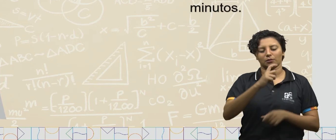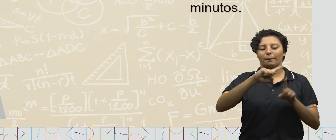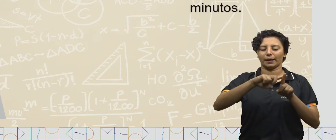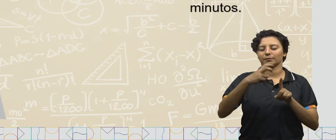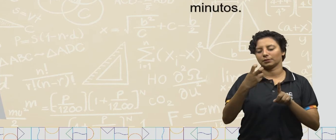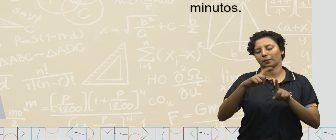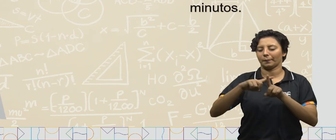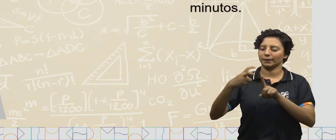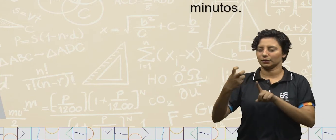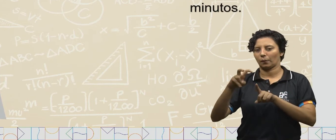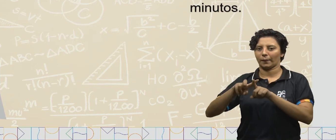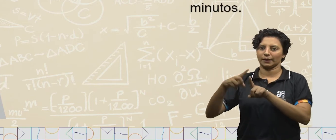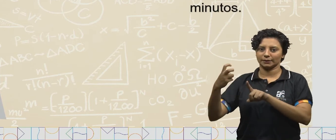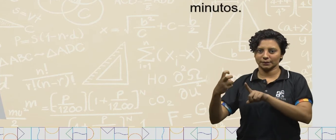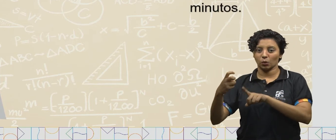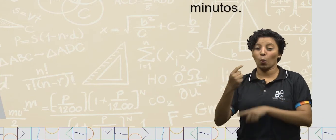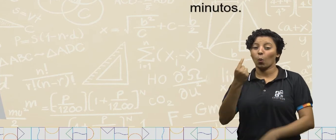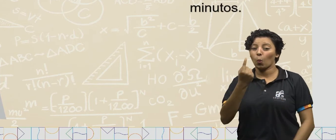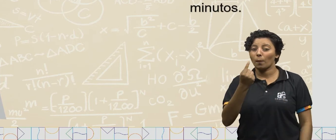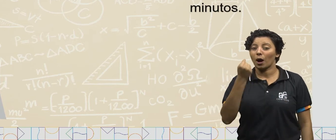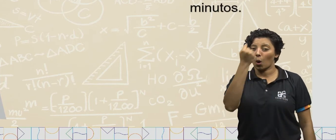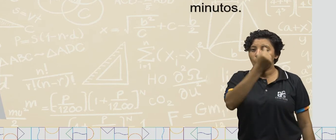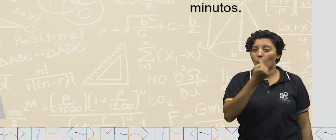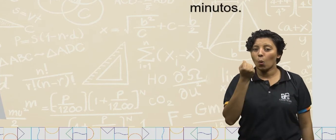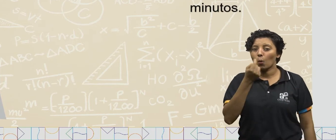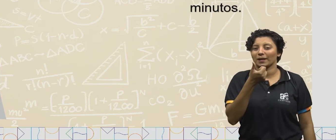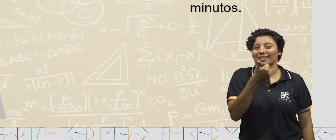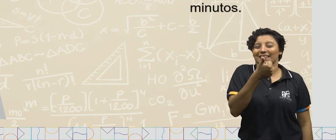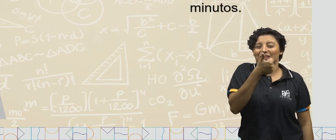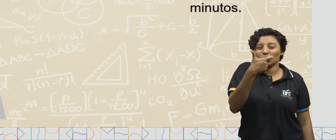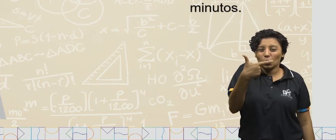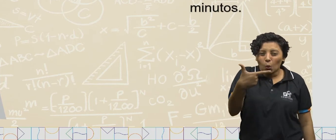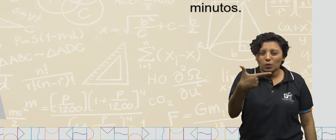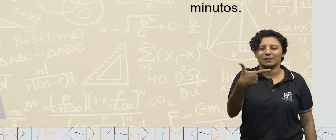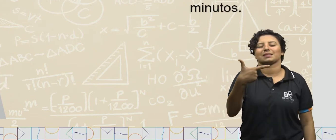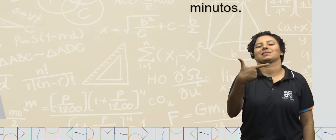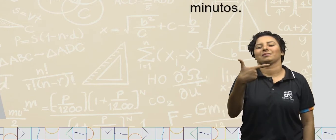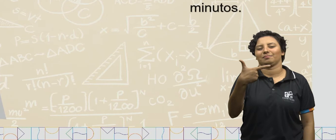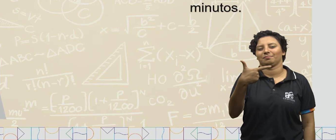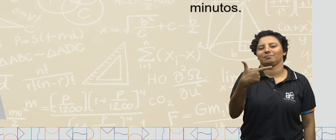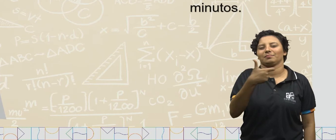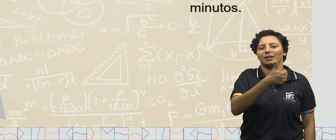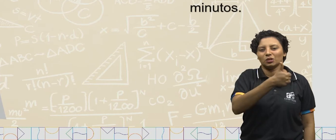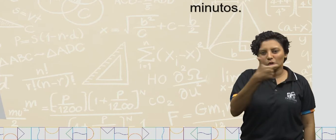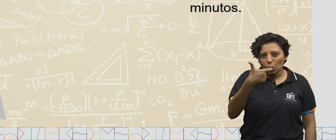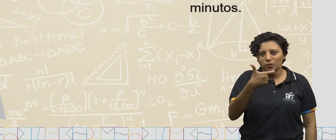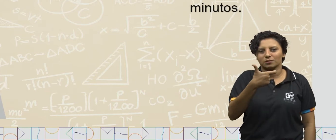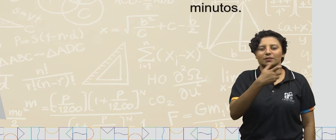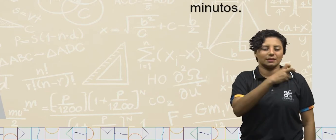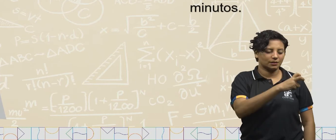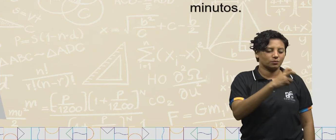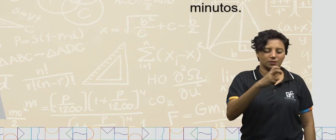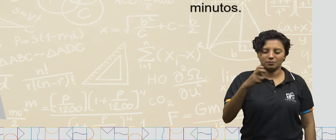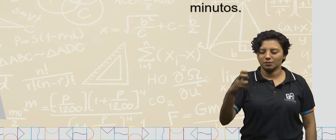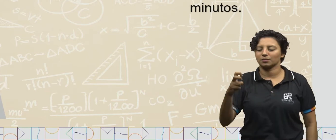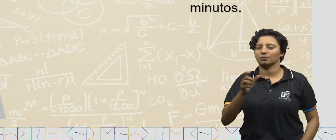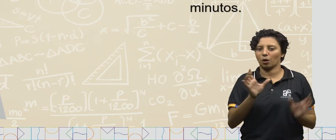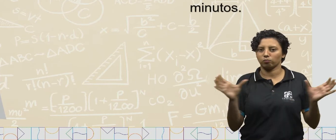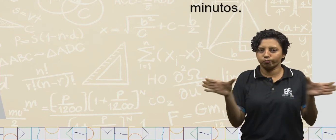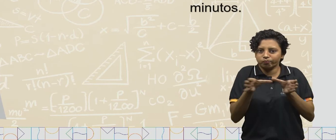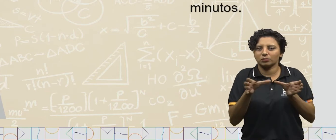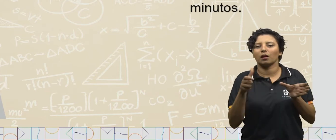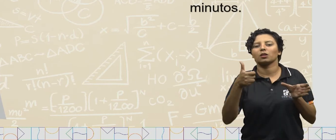em 5, uma hora tem 12 conjuntos de 5 minutos.